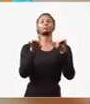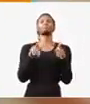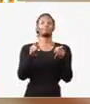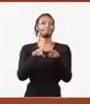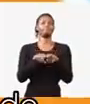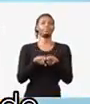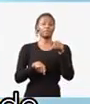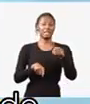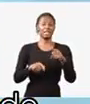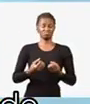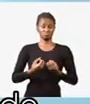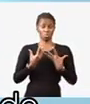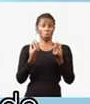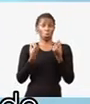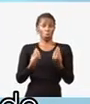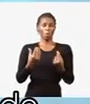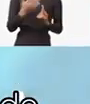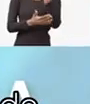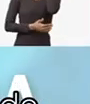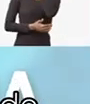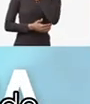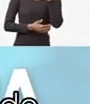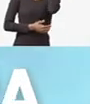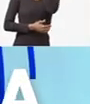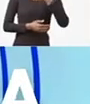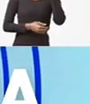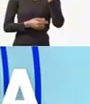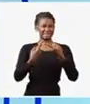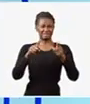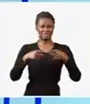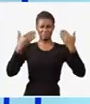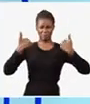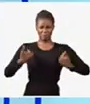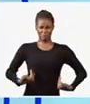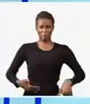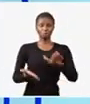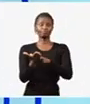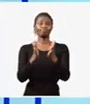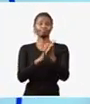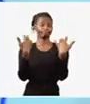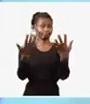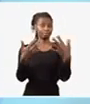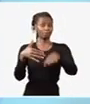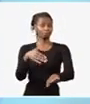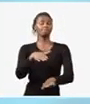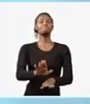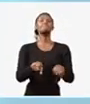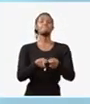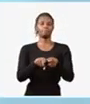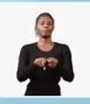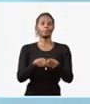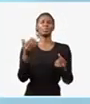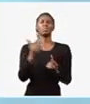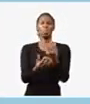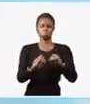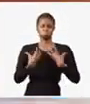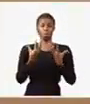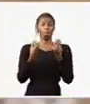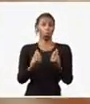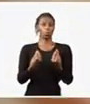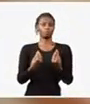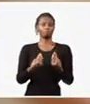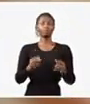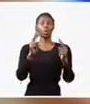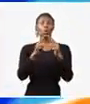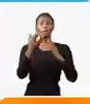e Zimbábue. O sintoma característico é o aparecimento de borbulhas na cara e em outras partes do corpo, como palma das mãos e planta dos pés.